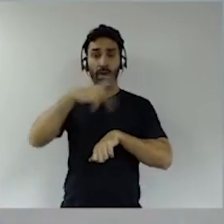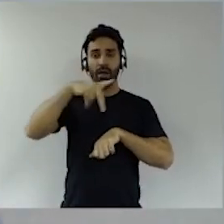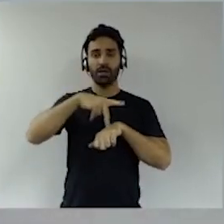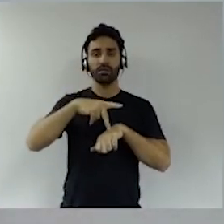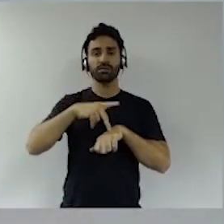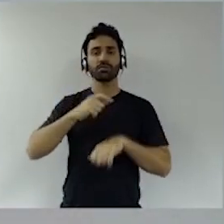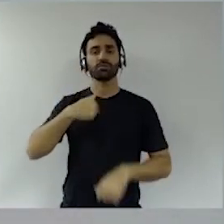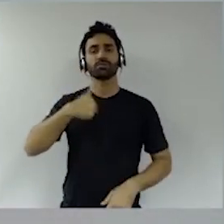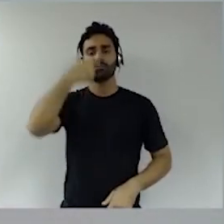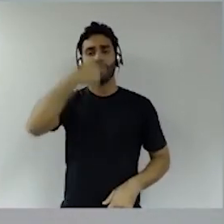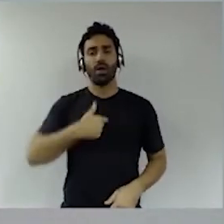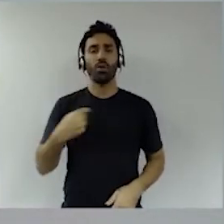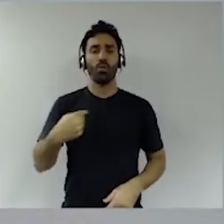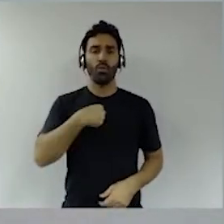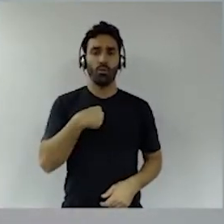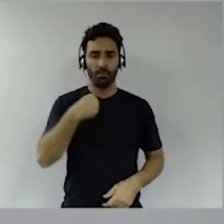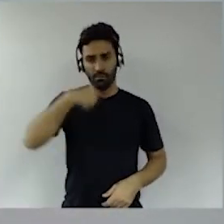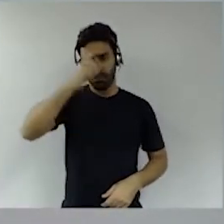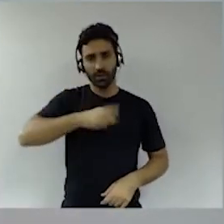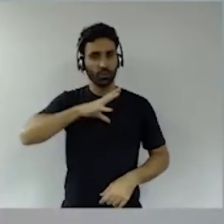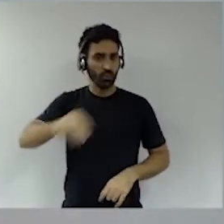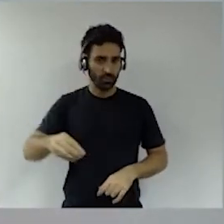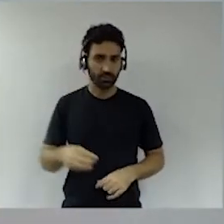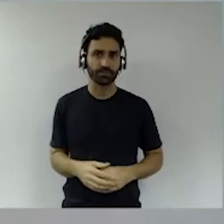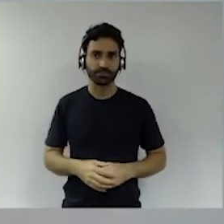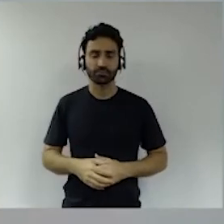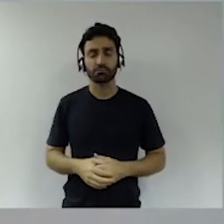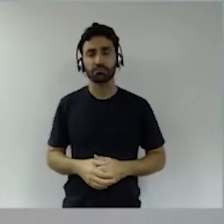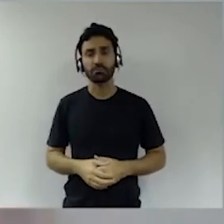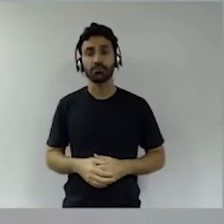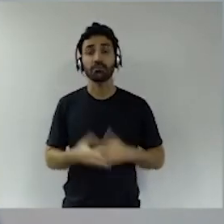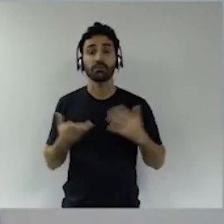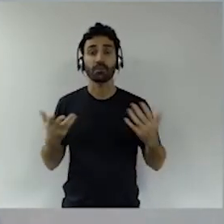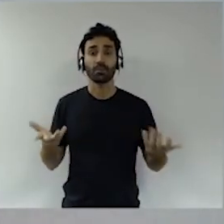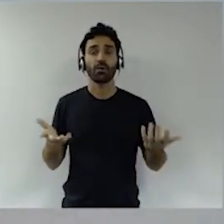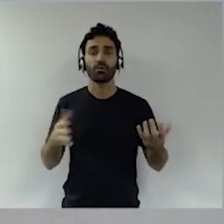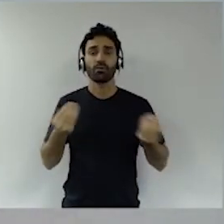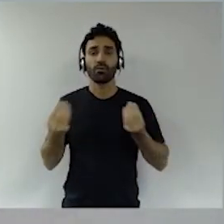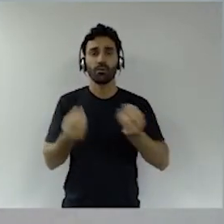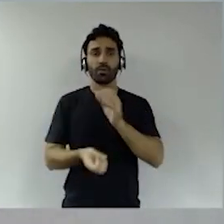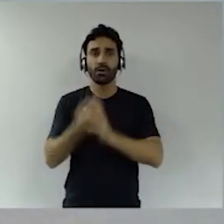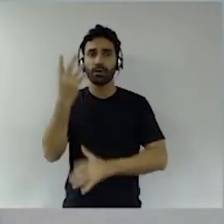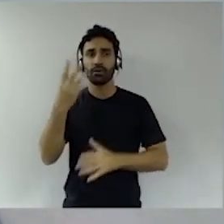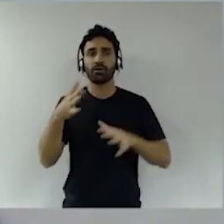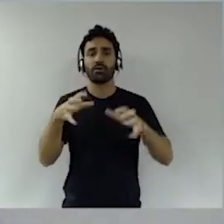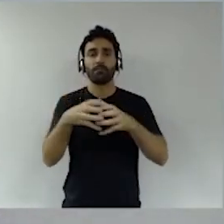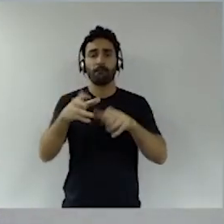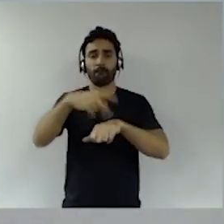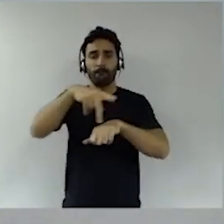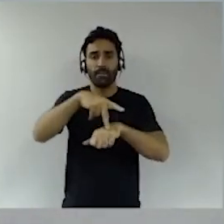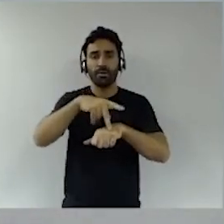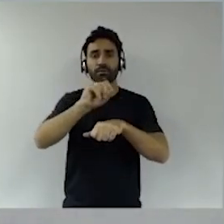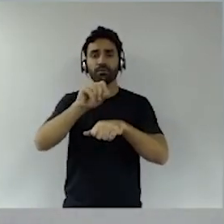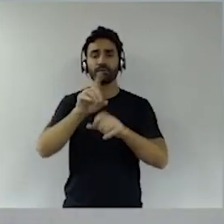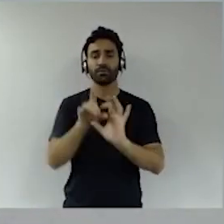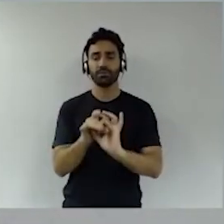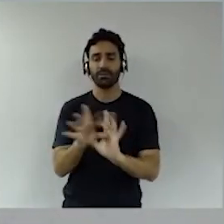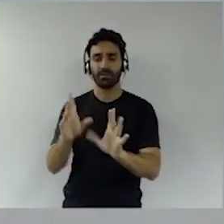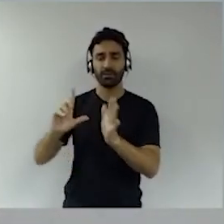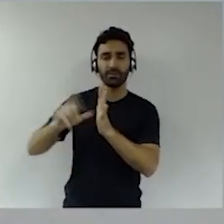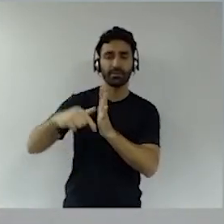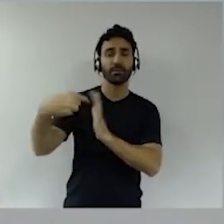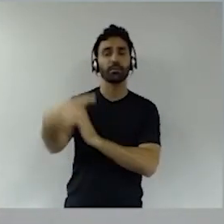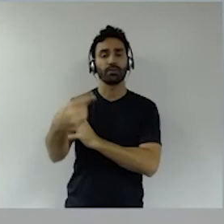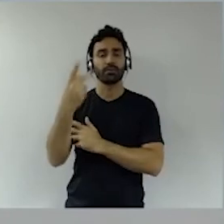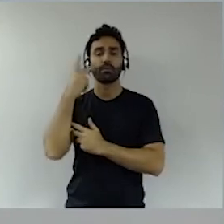tudo. Né? E o movimento naquela época para fundar o Estado de Direito e depois o Estado Democrático de Direito foi exatamente para